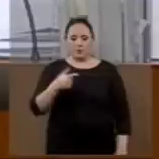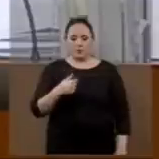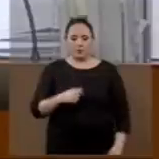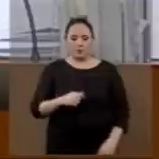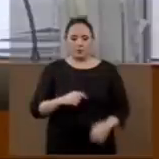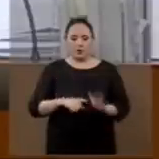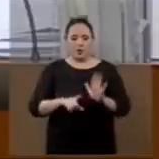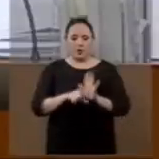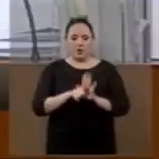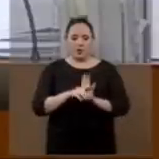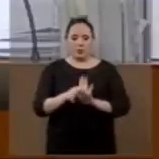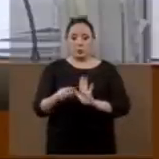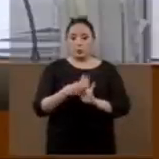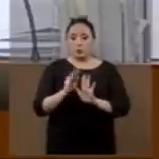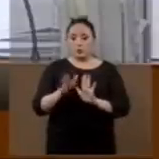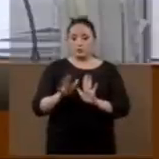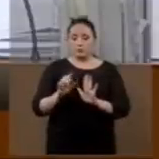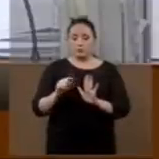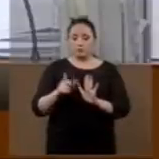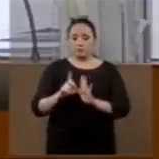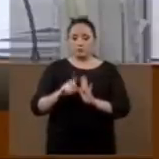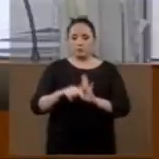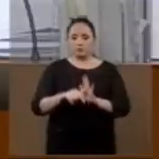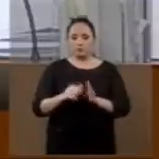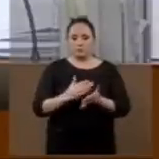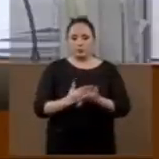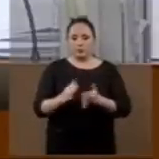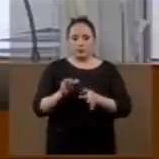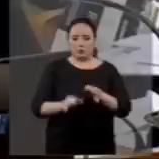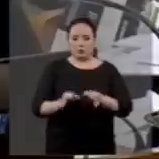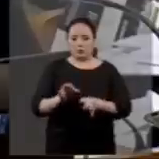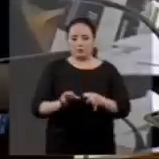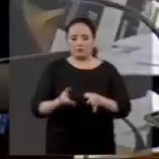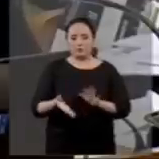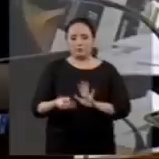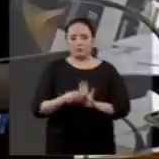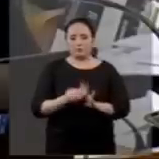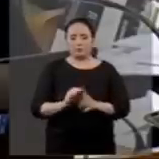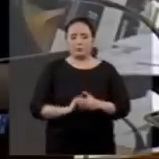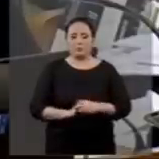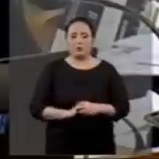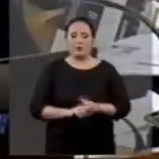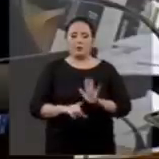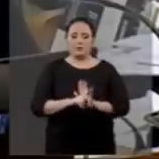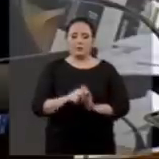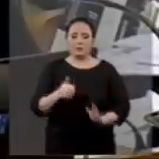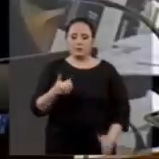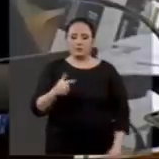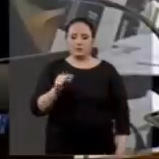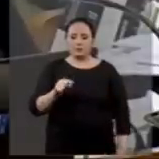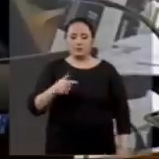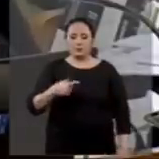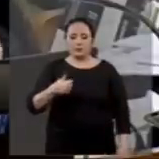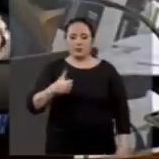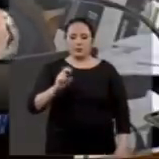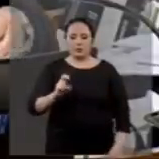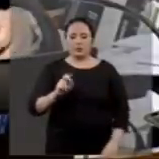Eu até lancei aqui, mas como ele é posterior ao início do julgamento, por isso não fiz a referência. Exatamente, a Lei é 12.715,